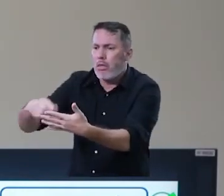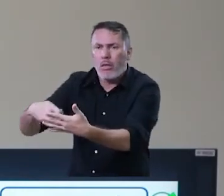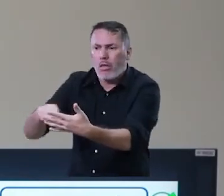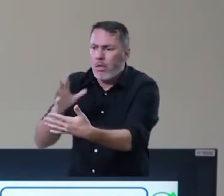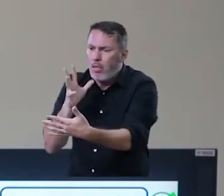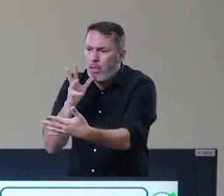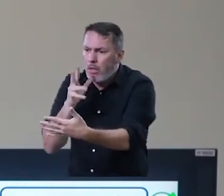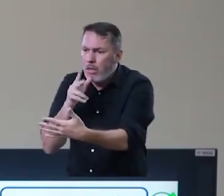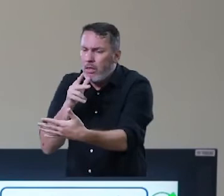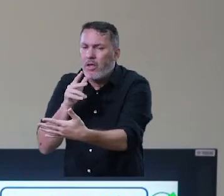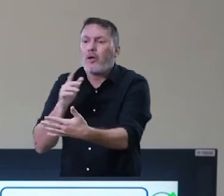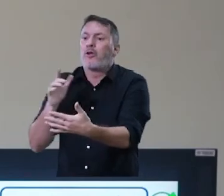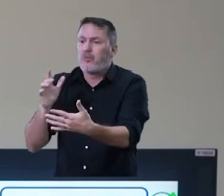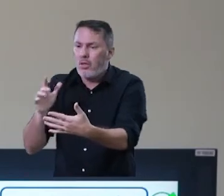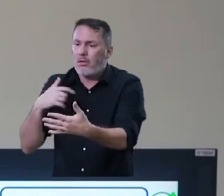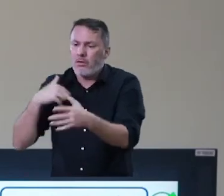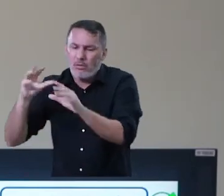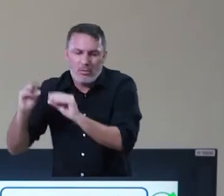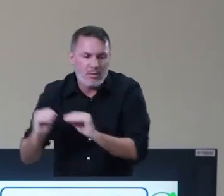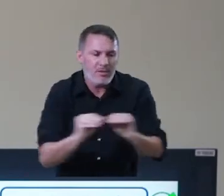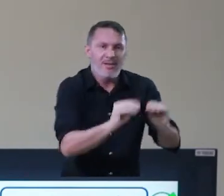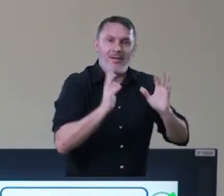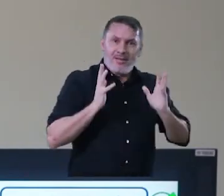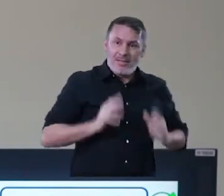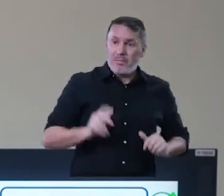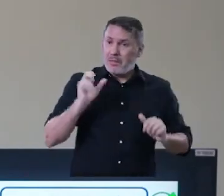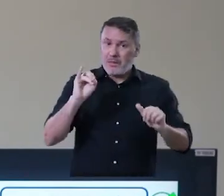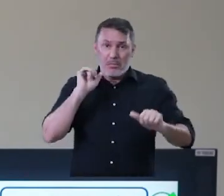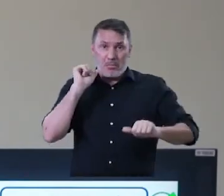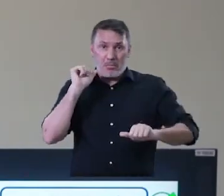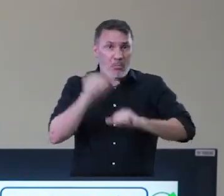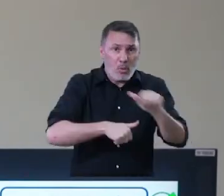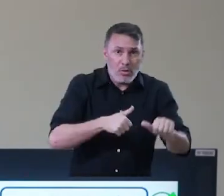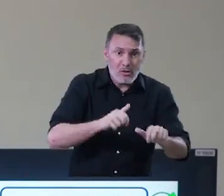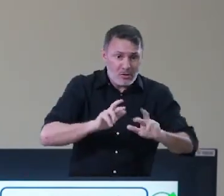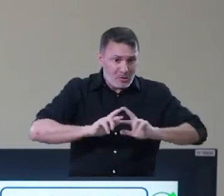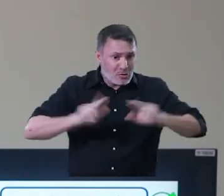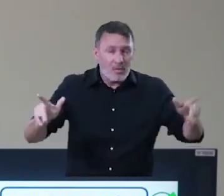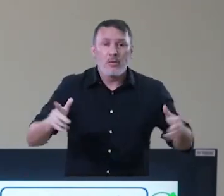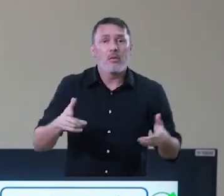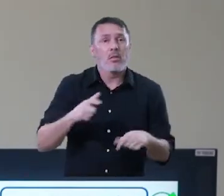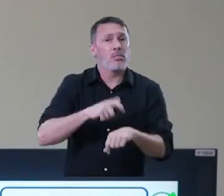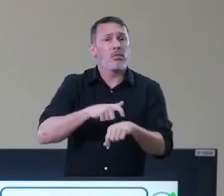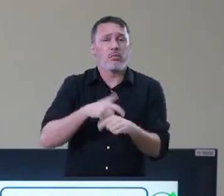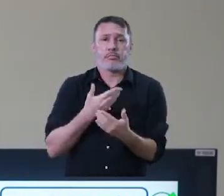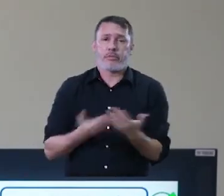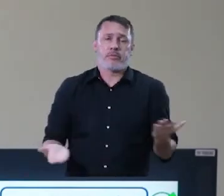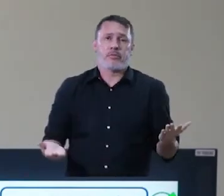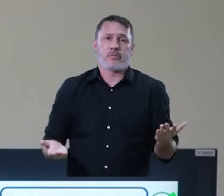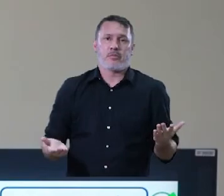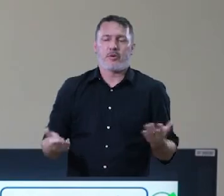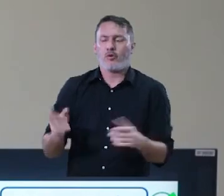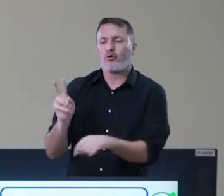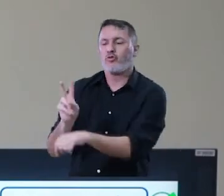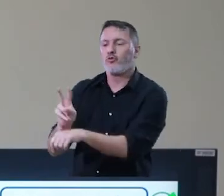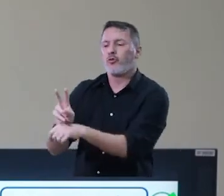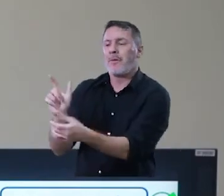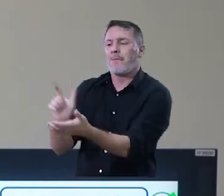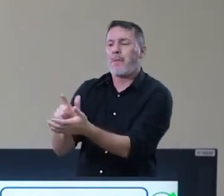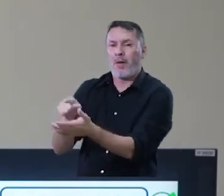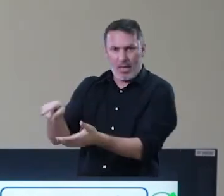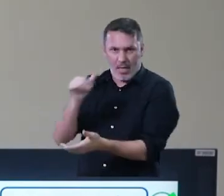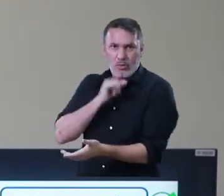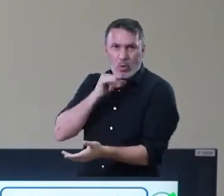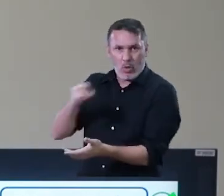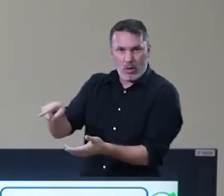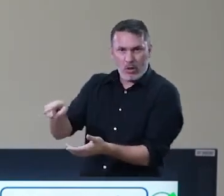o tempo que você gasta para fazer um texto, se você mudar, foi um tempo perdido. E o rascunho não é simplesmente para você